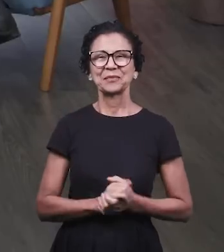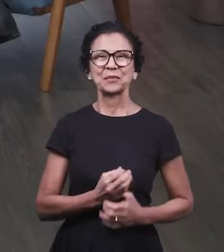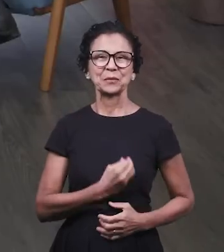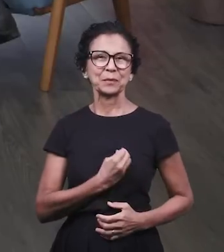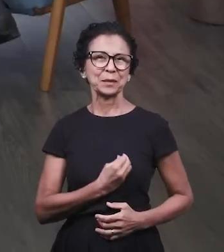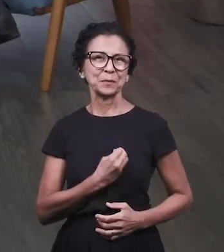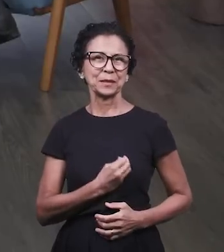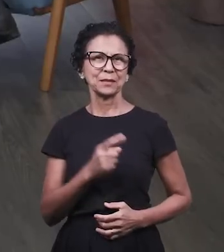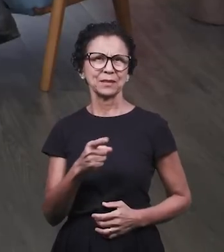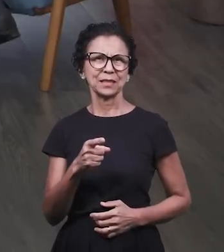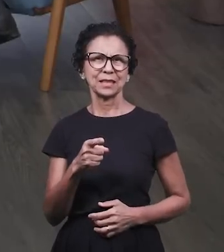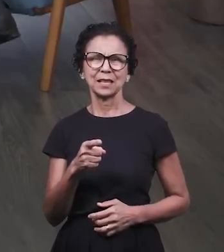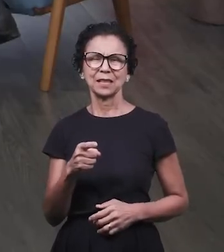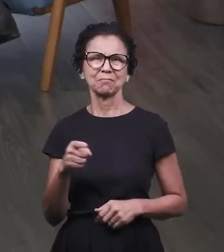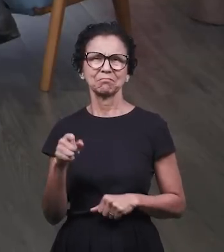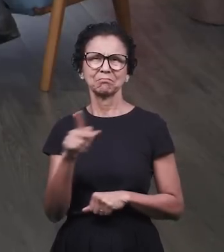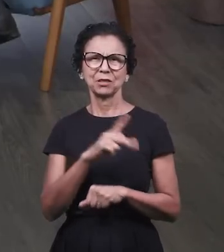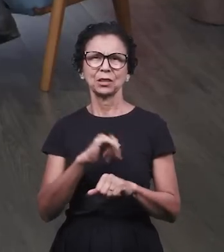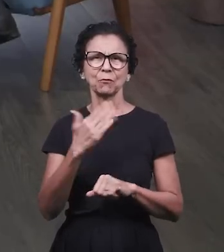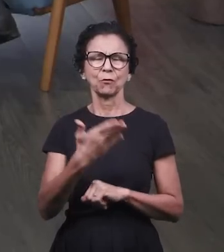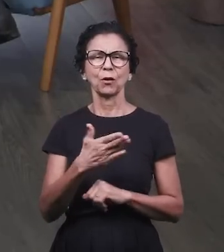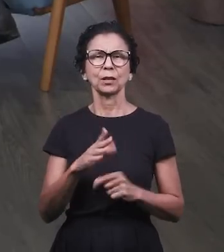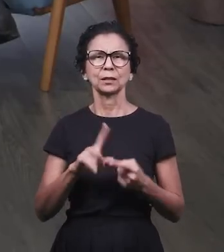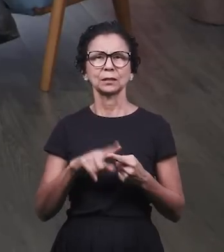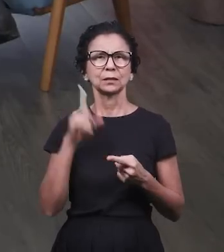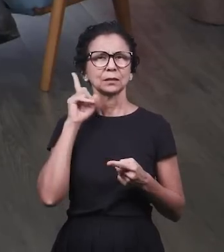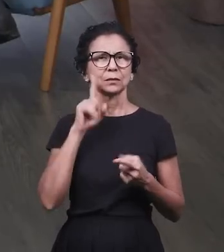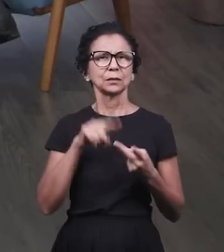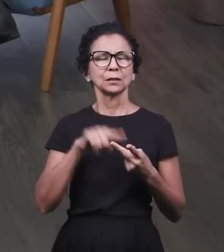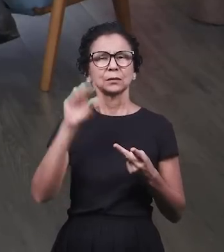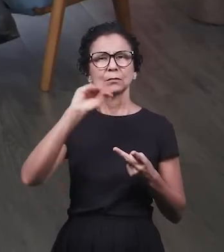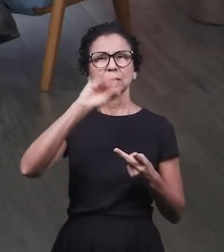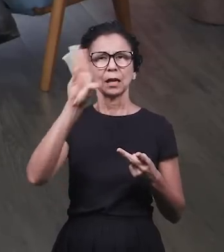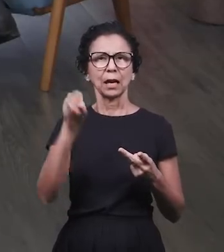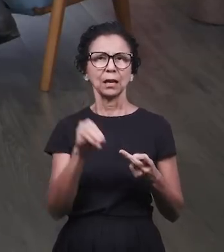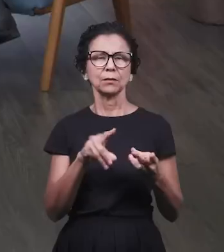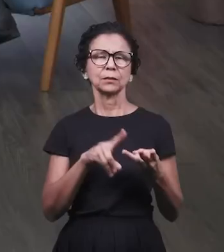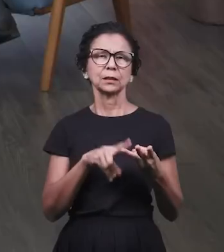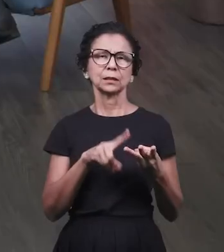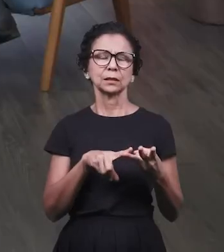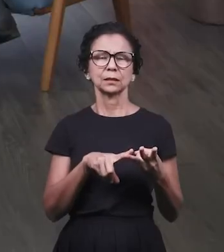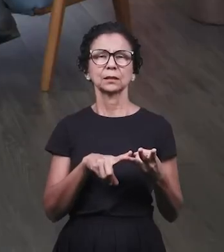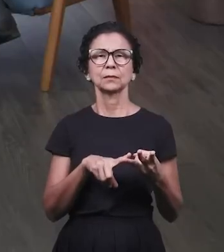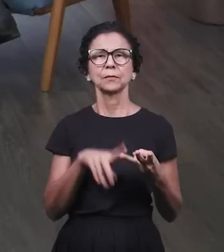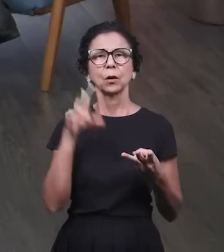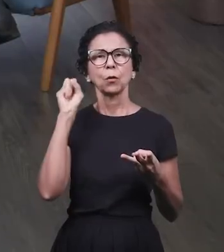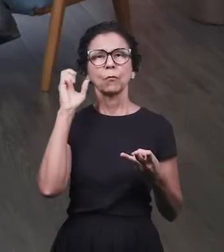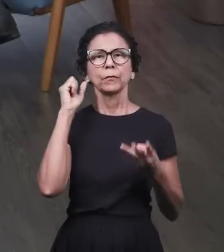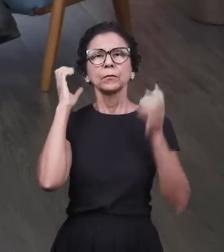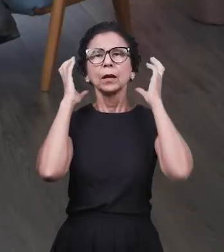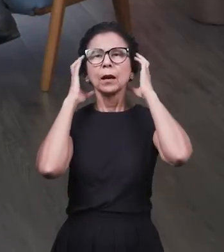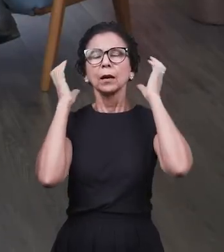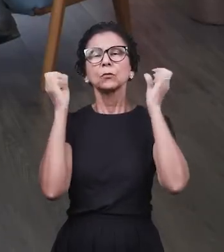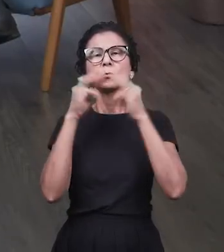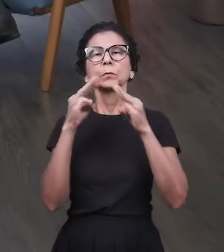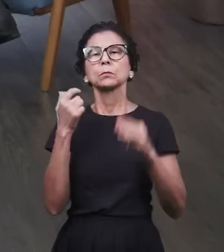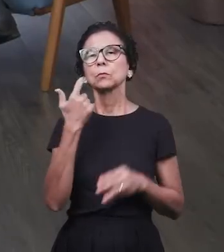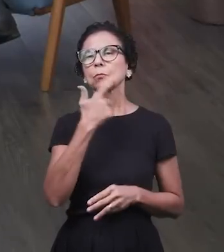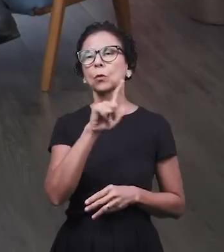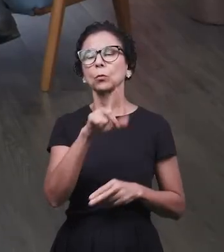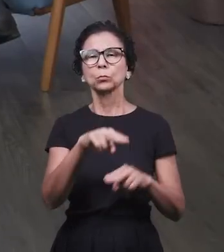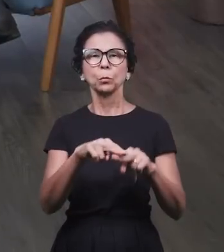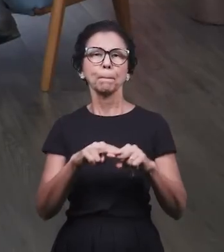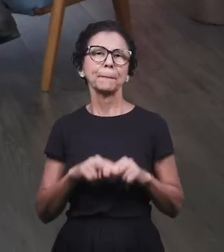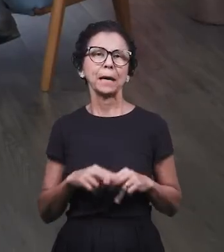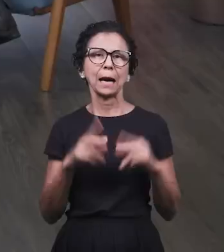sua participação, você que mora nos Estados Unidos, você que mora na África, você que está nos ouvindo pela Rádio Manaim, ou seja, por qualquer outro